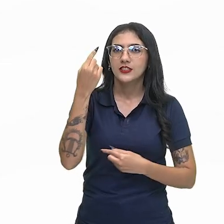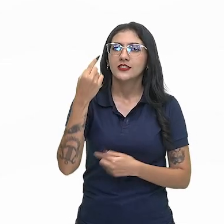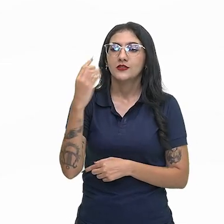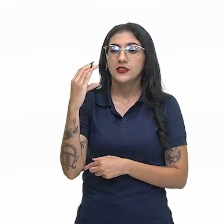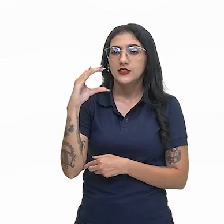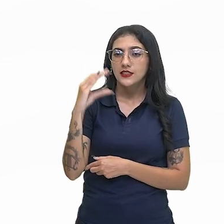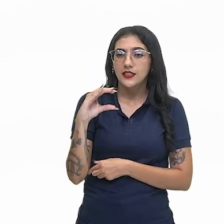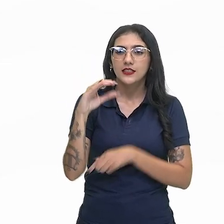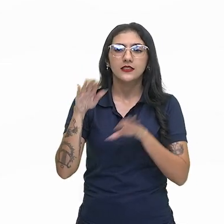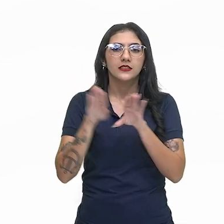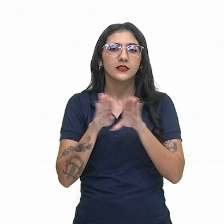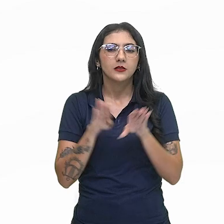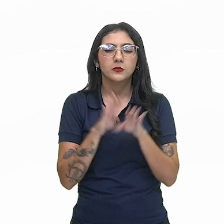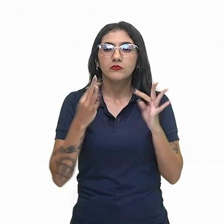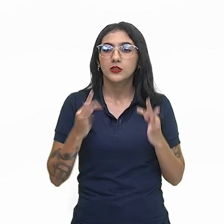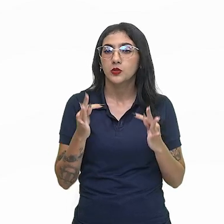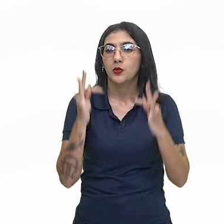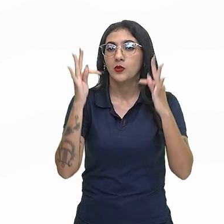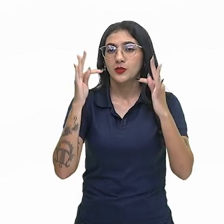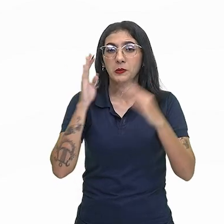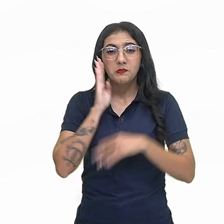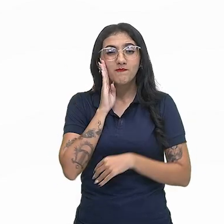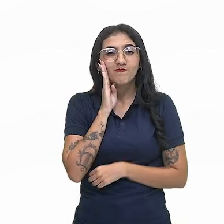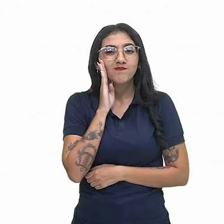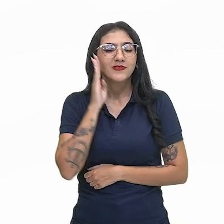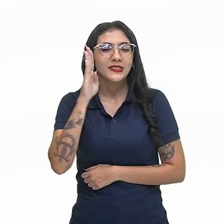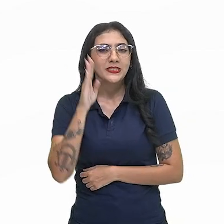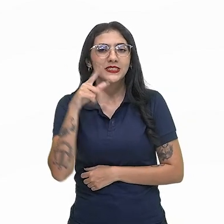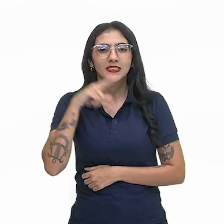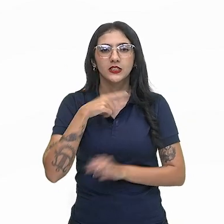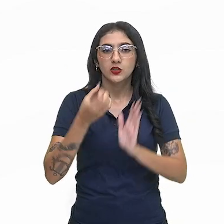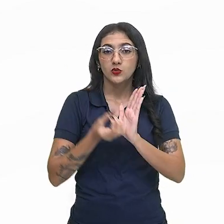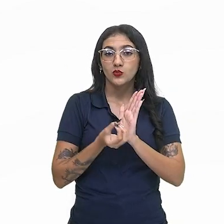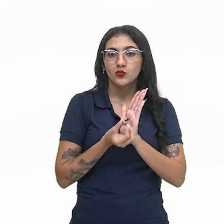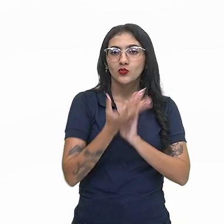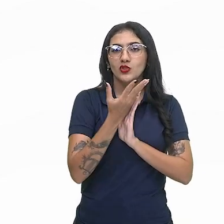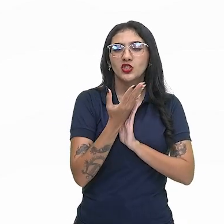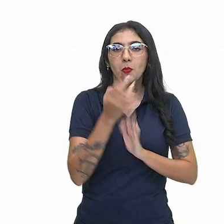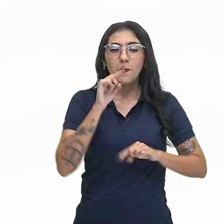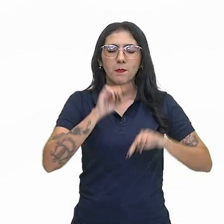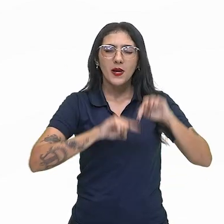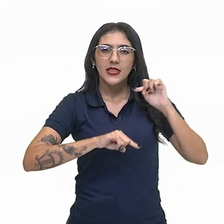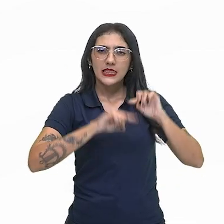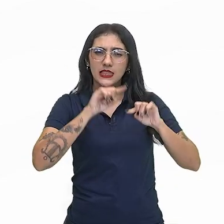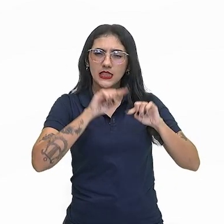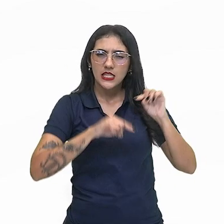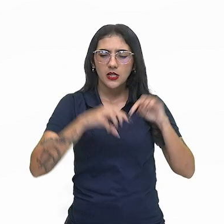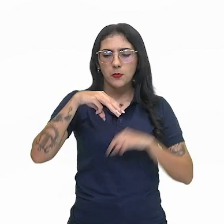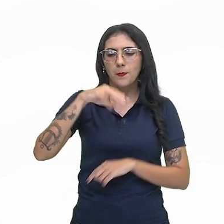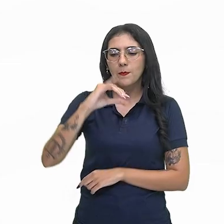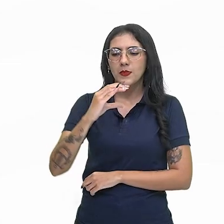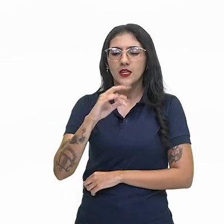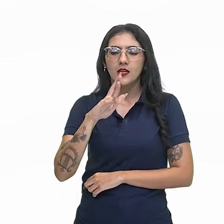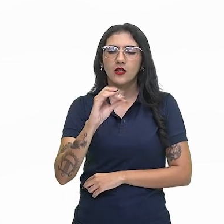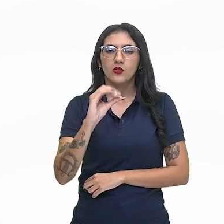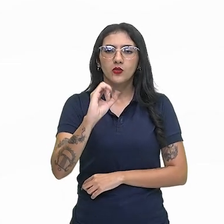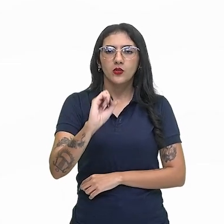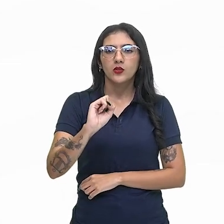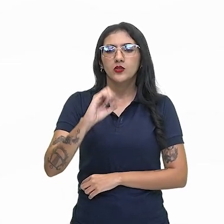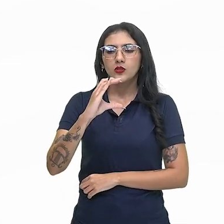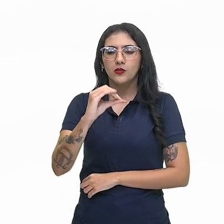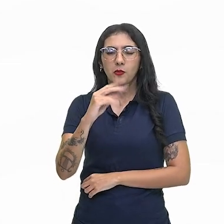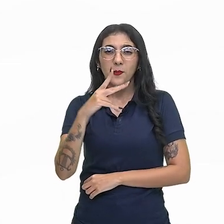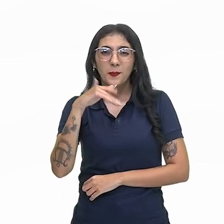também da tecnologia, especialmente com a invenção de um instrumento chamado microscópio,